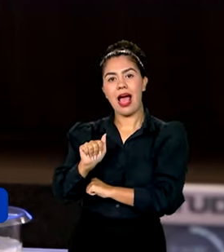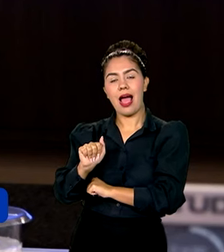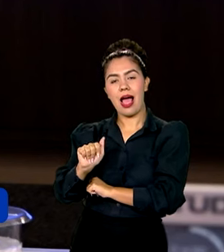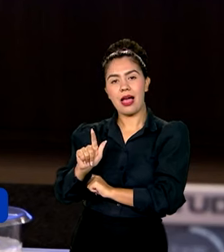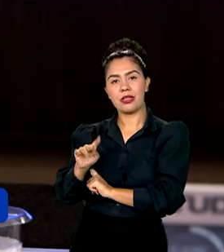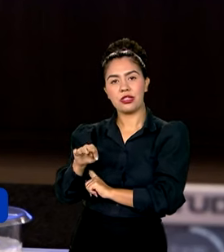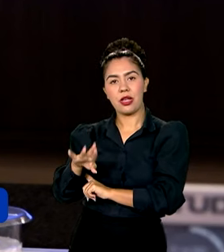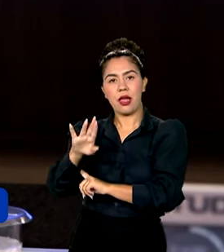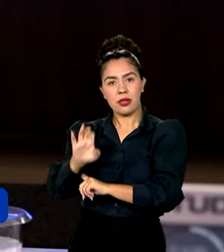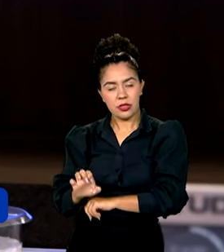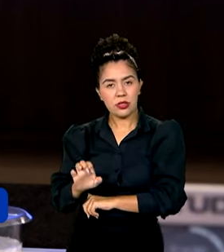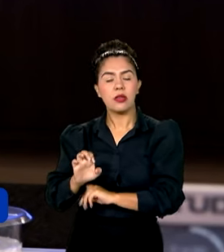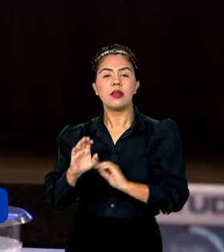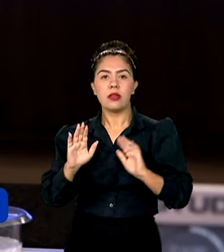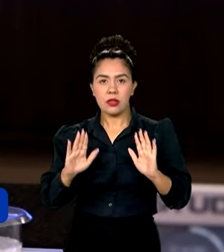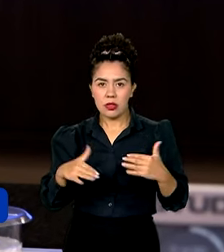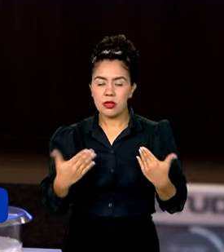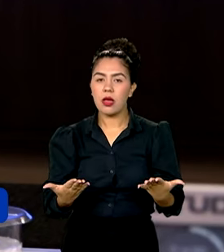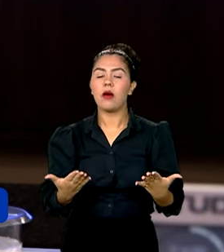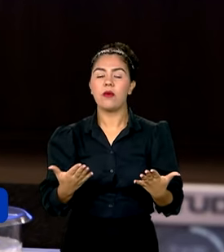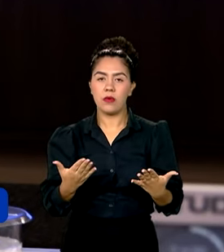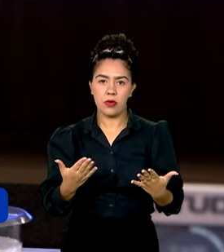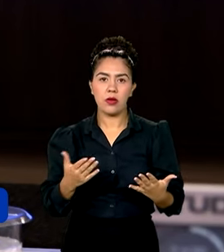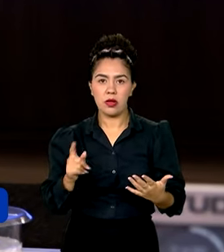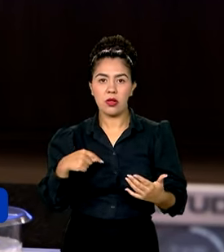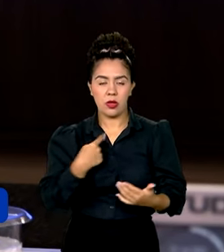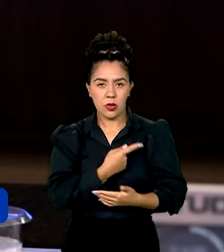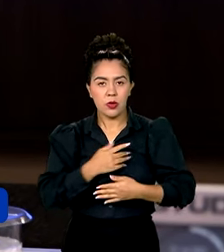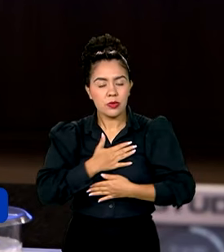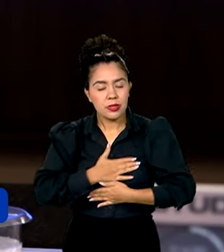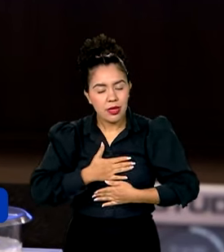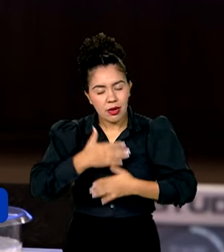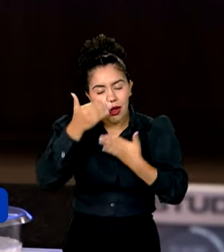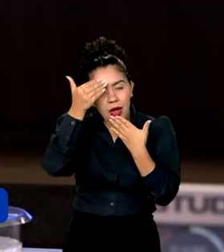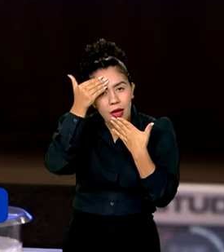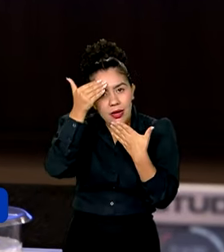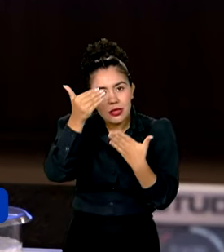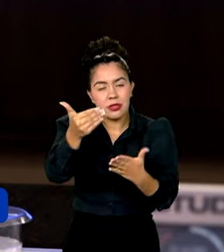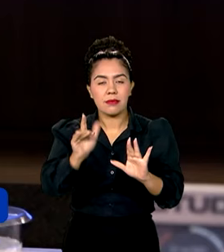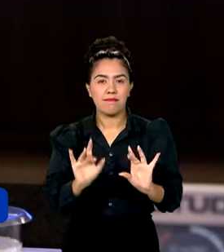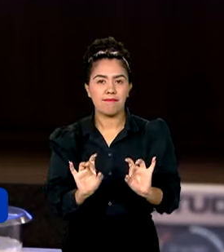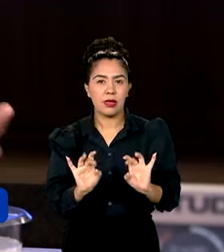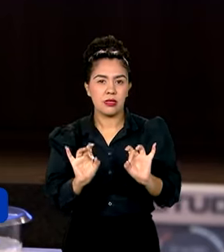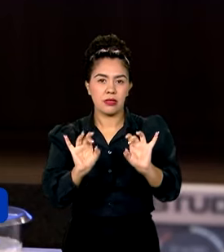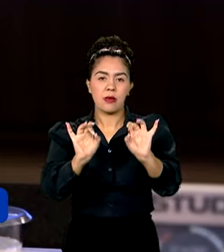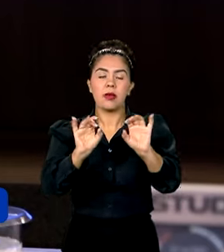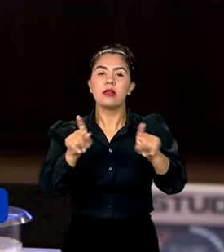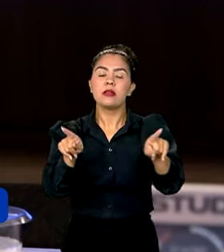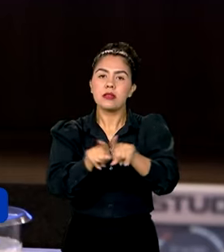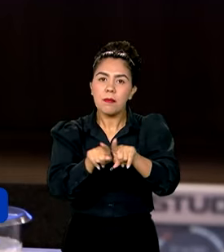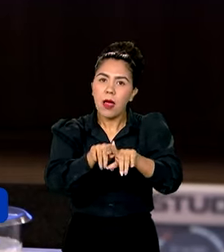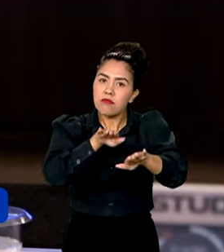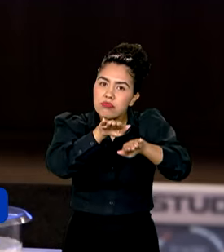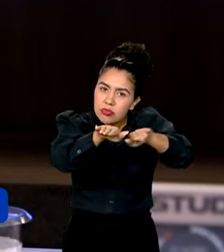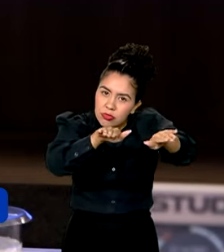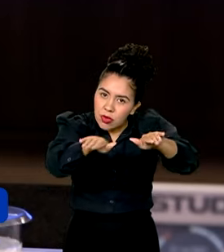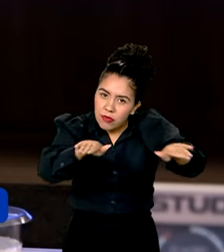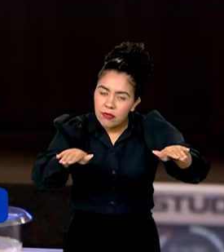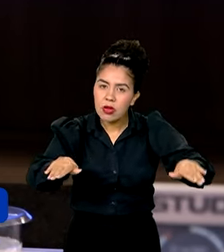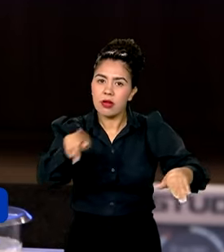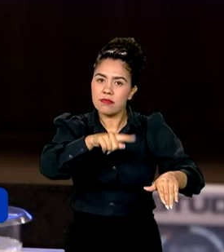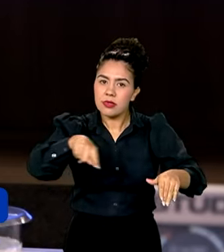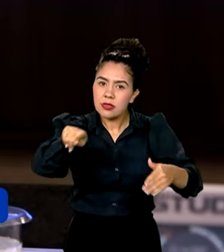gente do Rio Grande do Sul Eu quero também deixar aqui meu agradecimento especial e convocá-los né Para que se